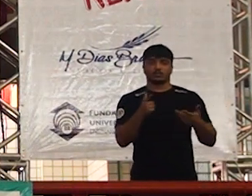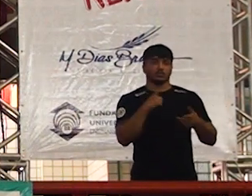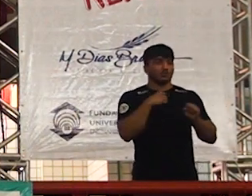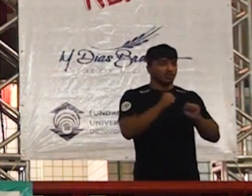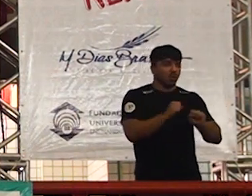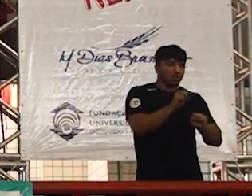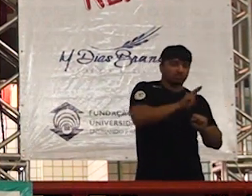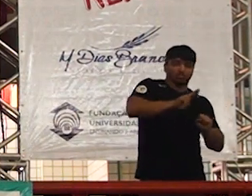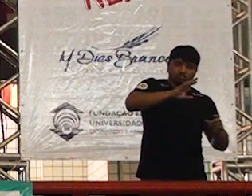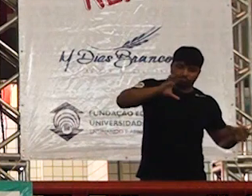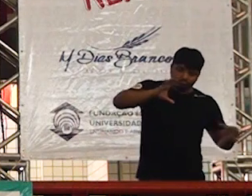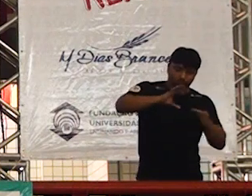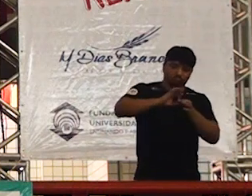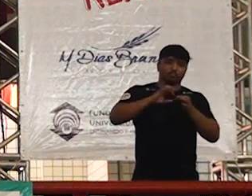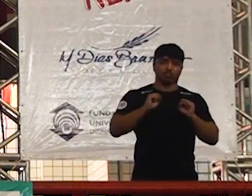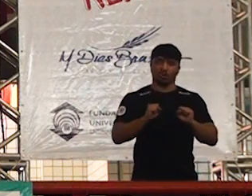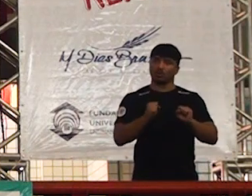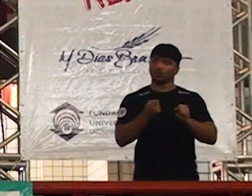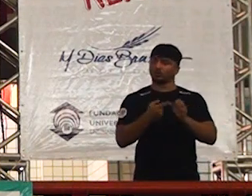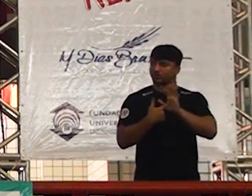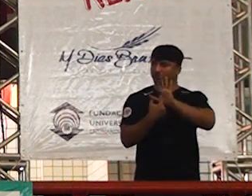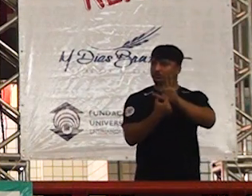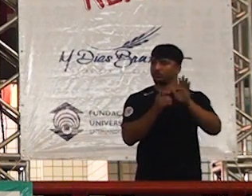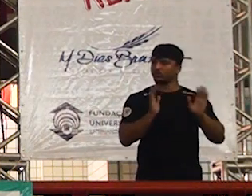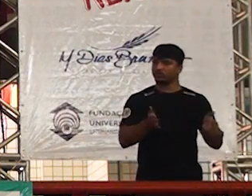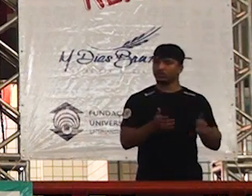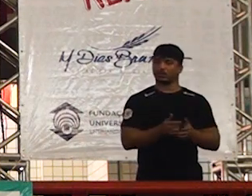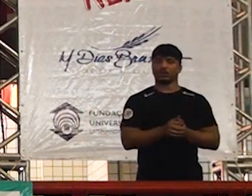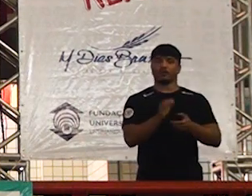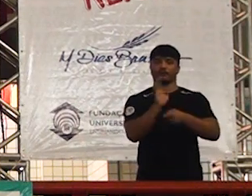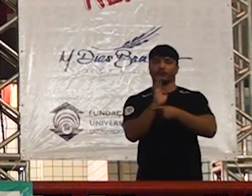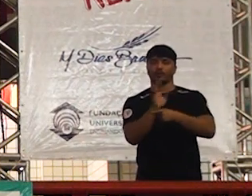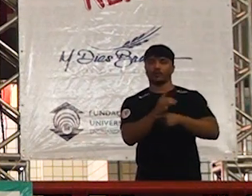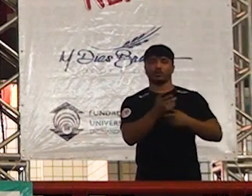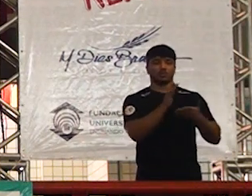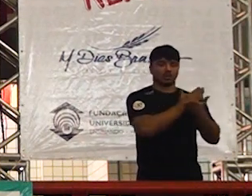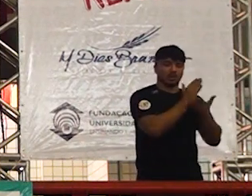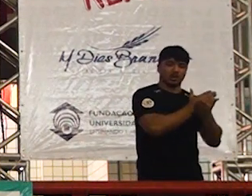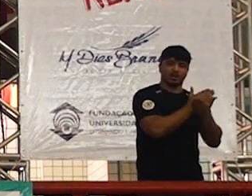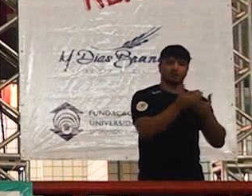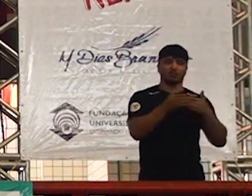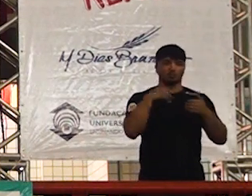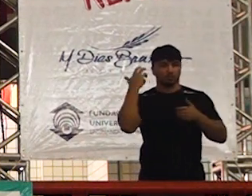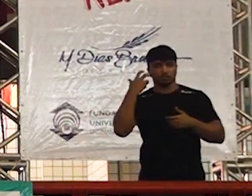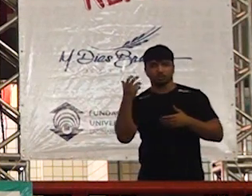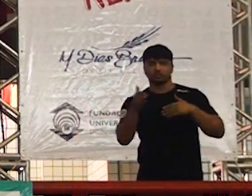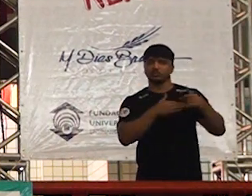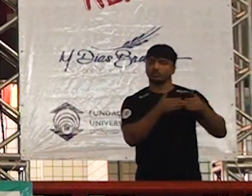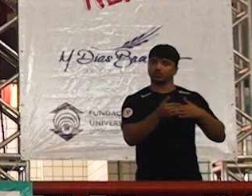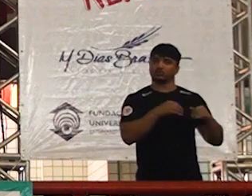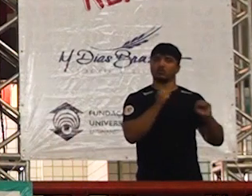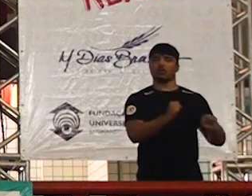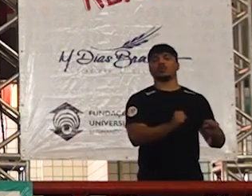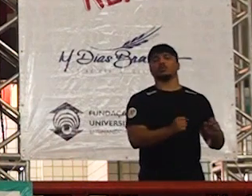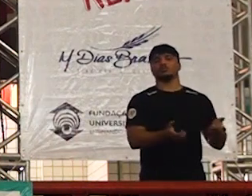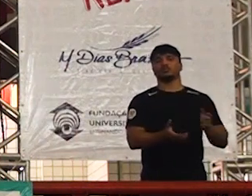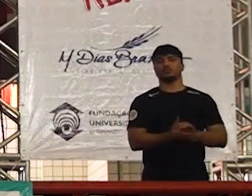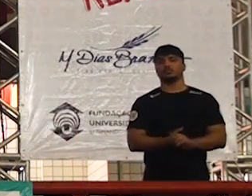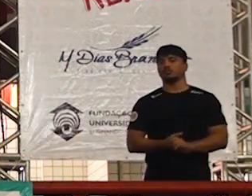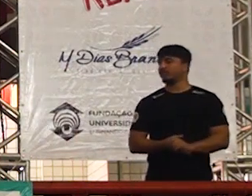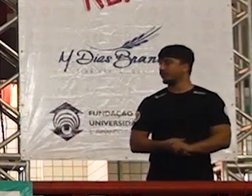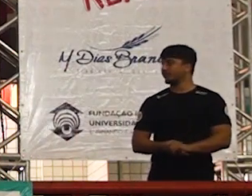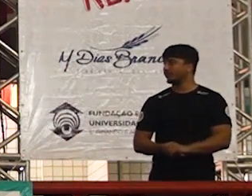usar esse tipo de repertório sim. Música, eu mostrei para você. Filme, livro, Tudo isso constrói seu repertório, sim.